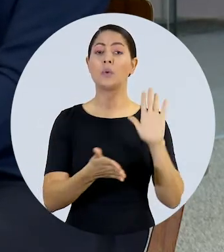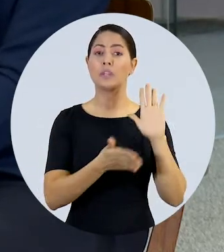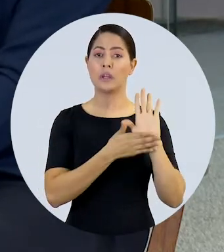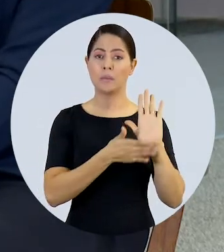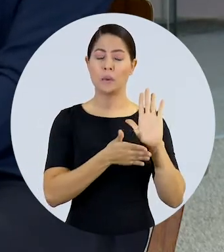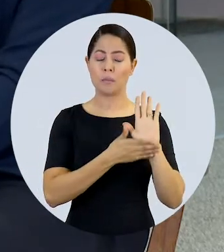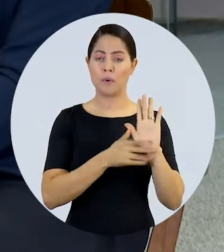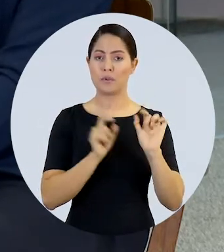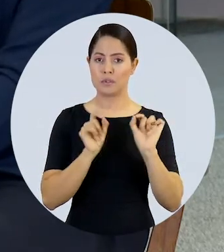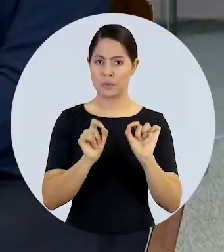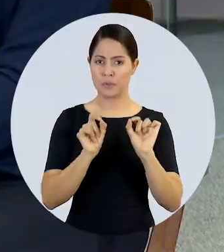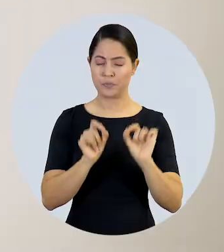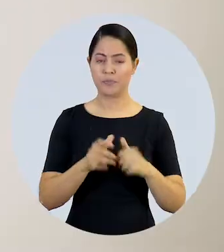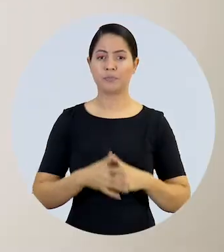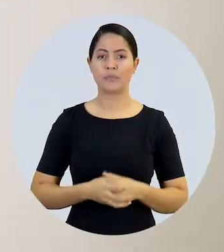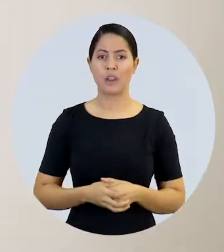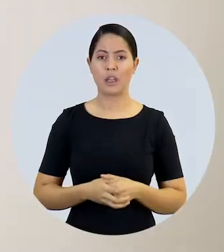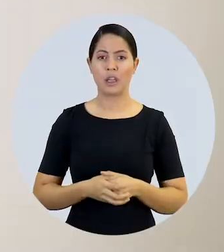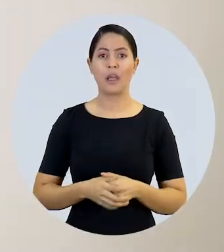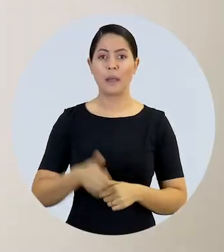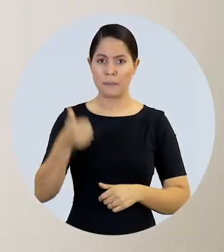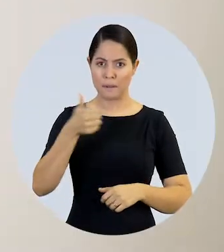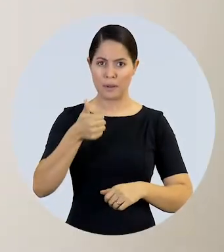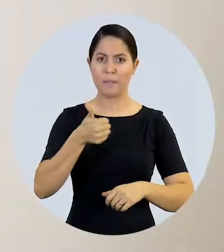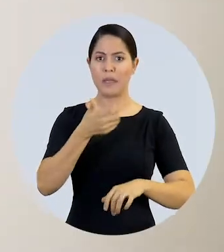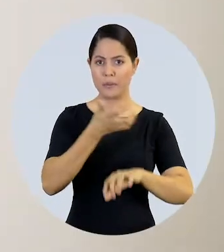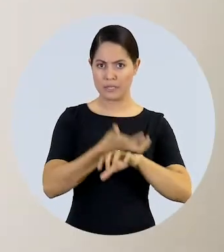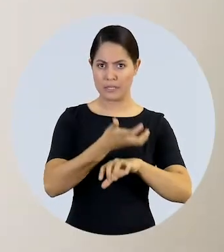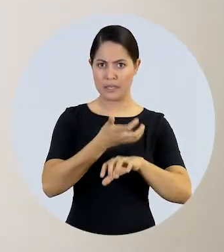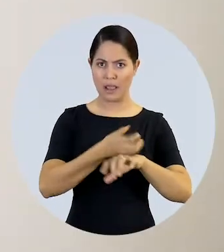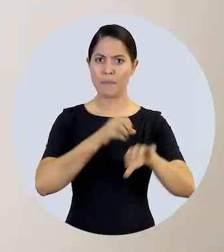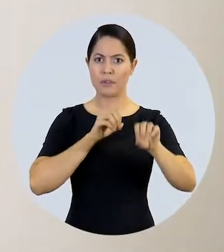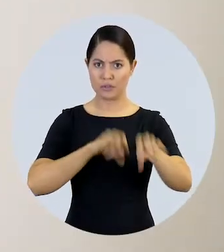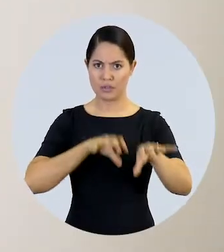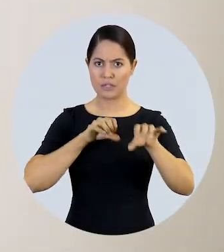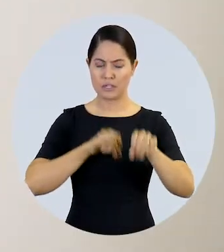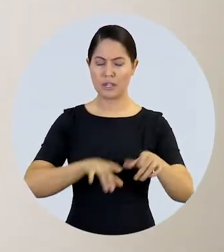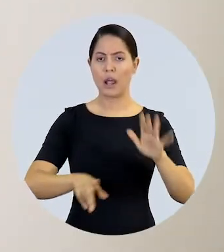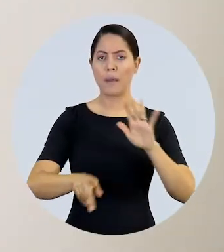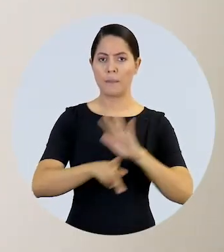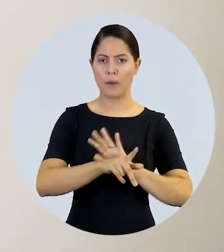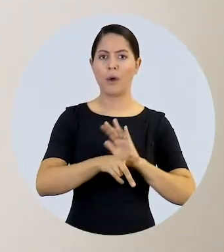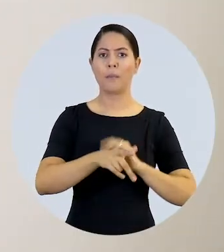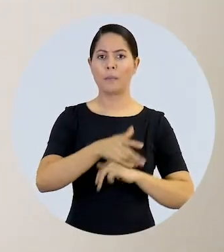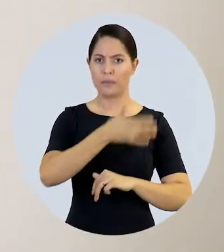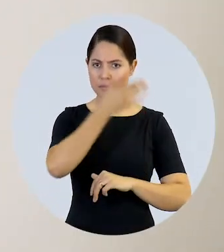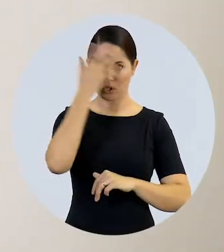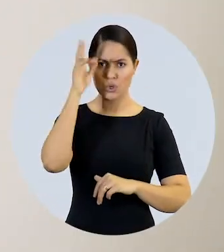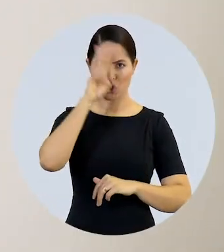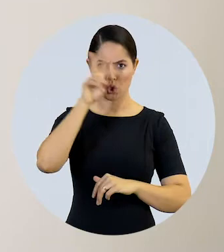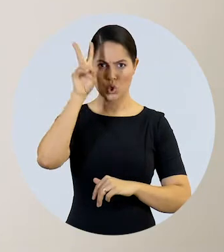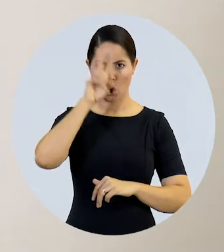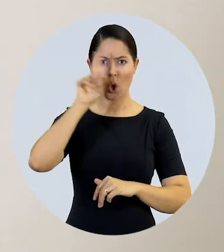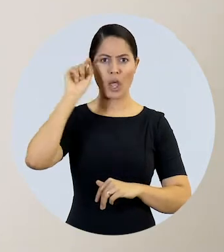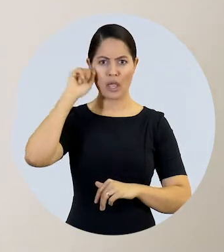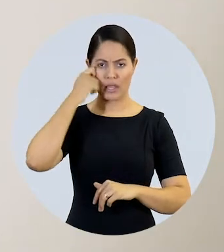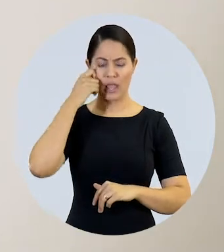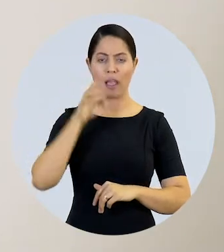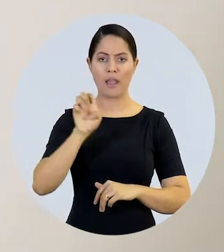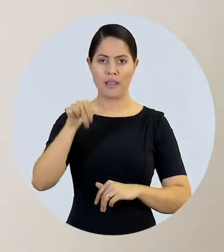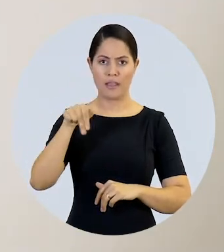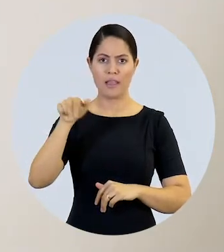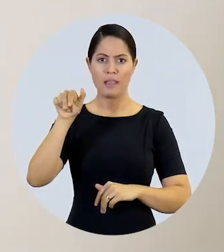propomos, primeiro, a disciplina Relações Étnico-Raciais, a partir da ENA, Escola